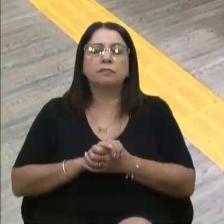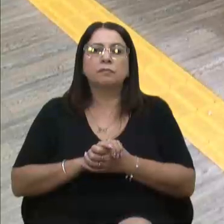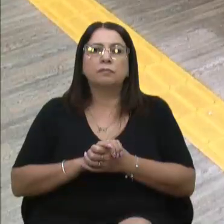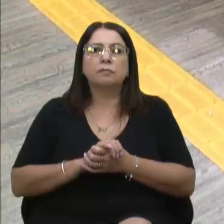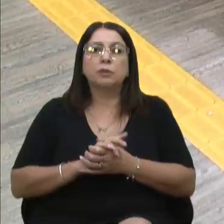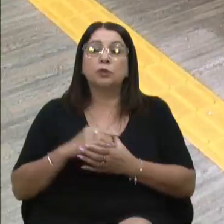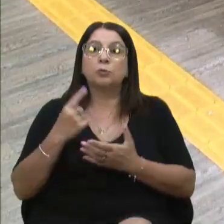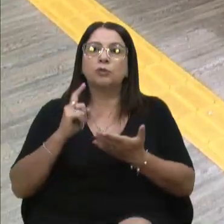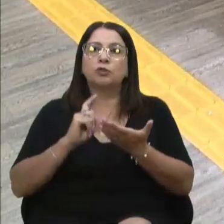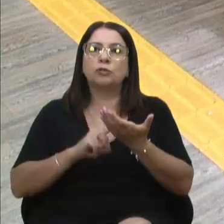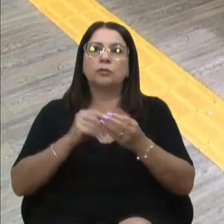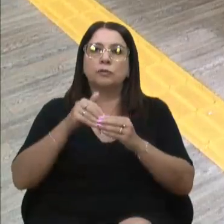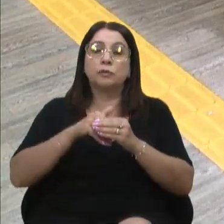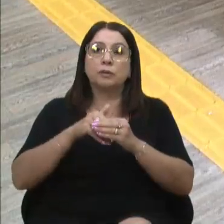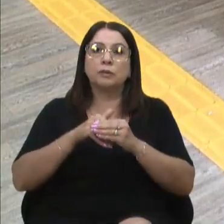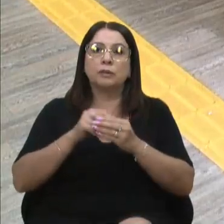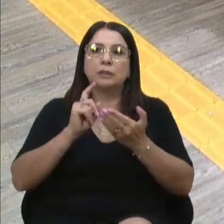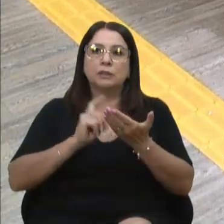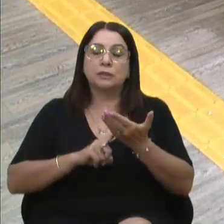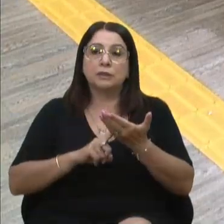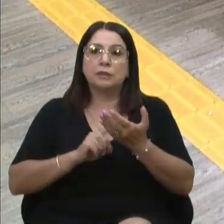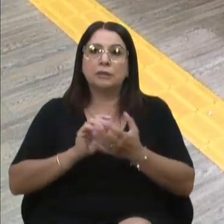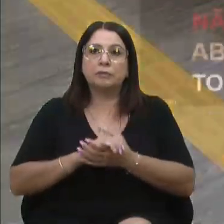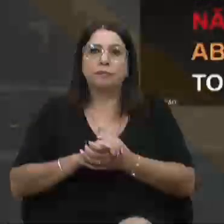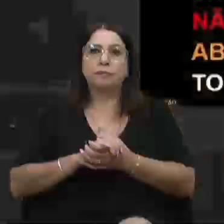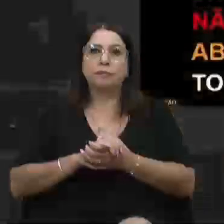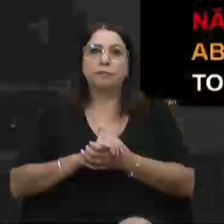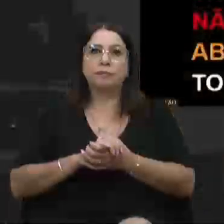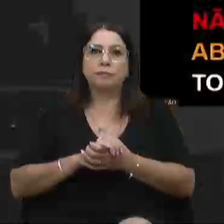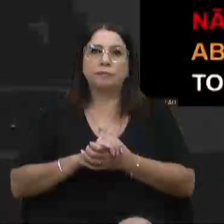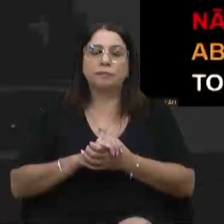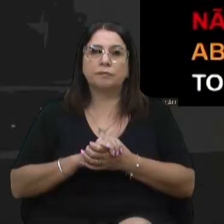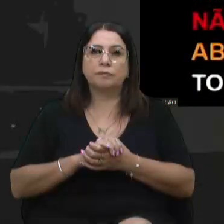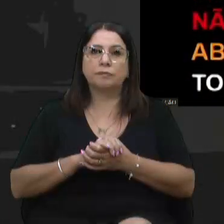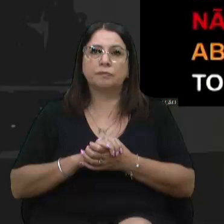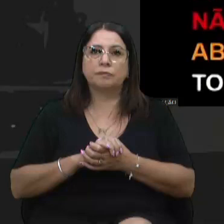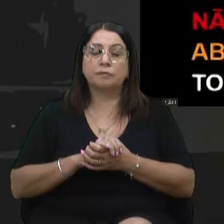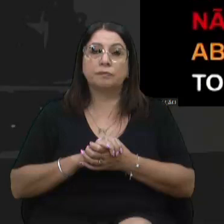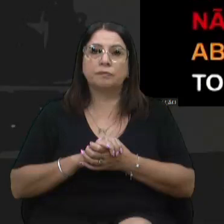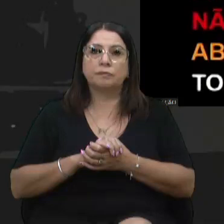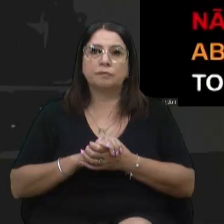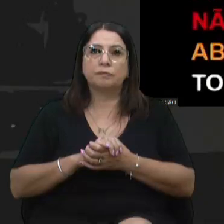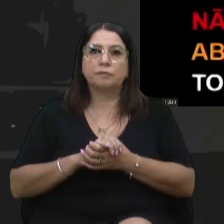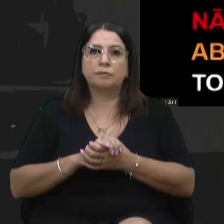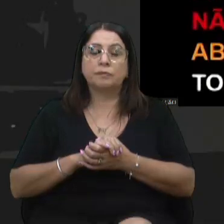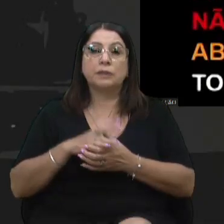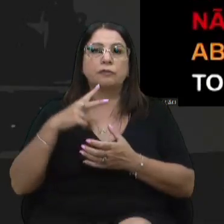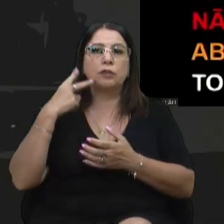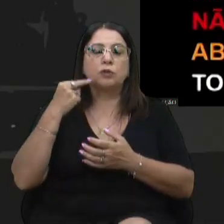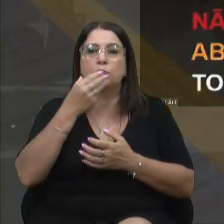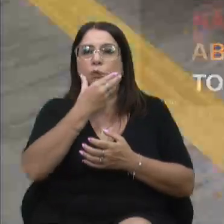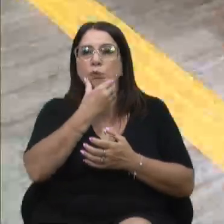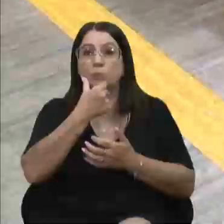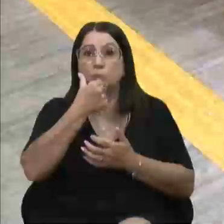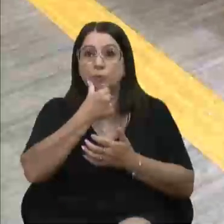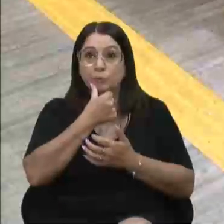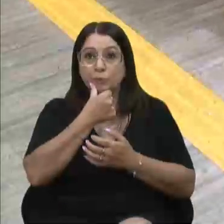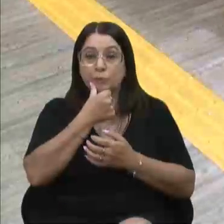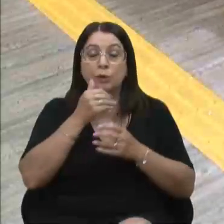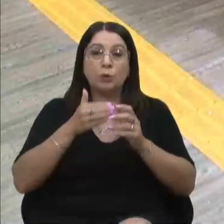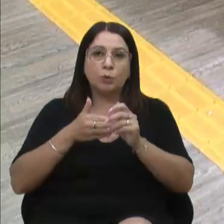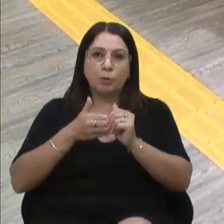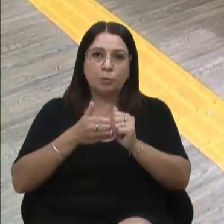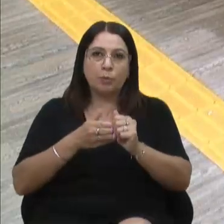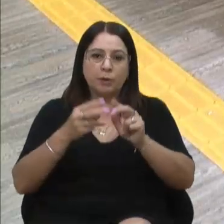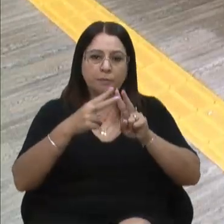Passemos ao registro dos votos no terminal eletrônico. Passemos ao registro dos votos das vereadoras e vereadores que